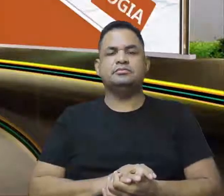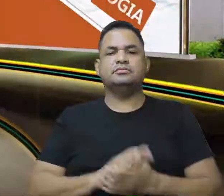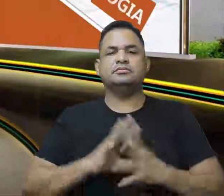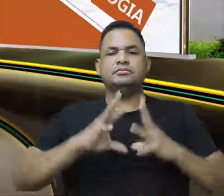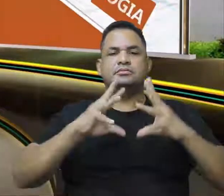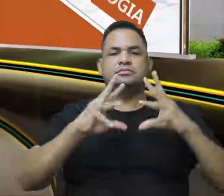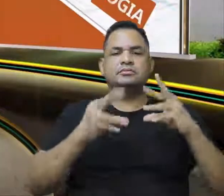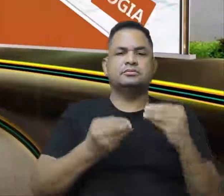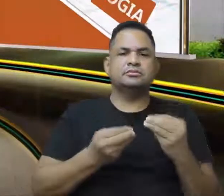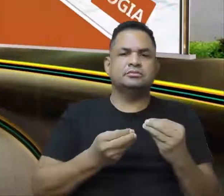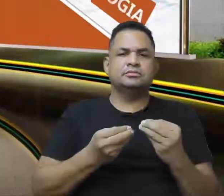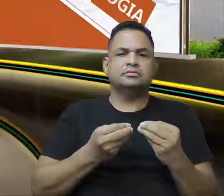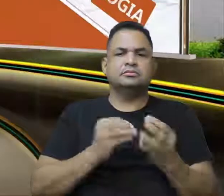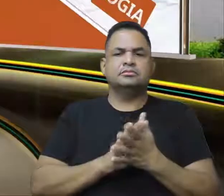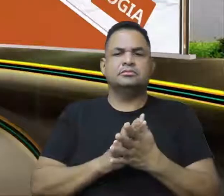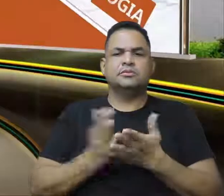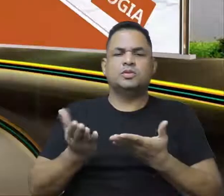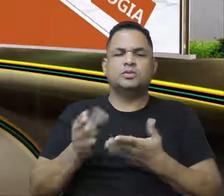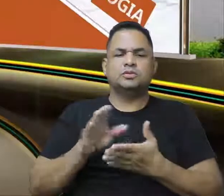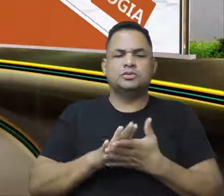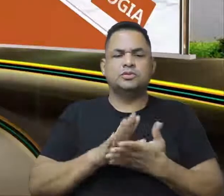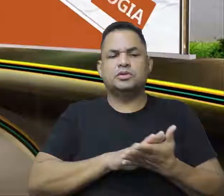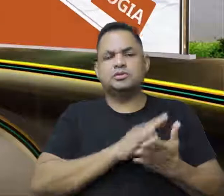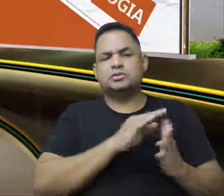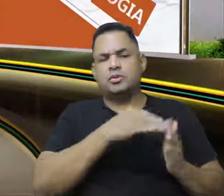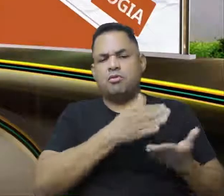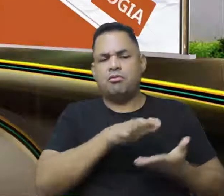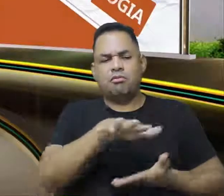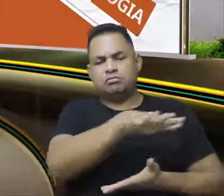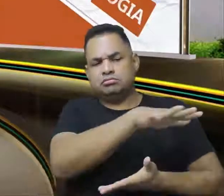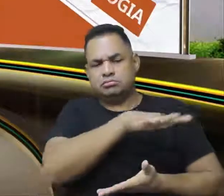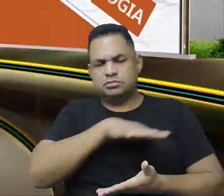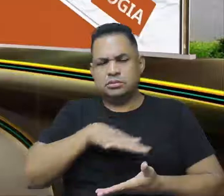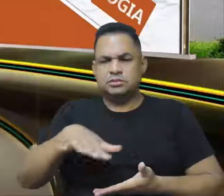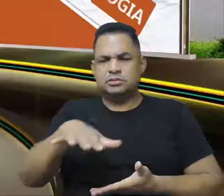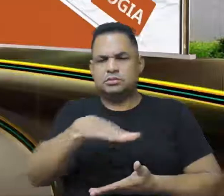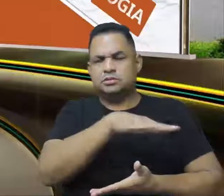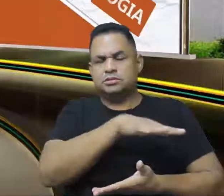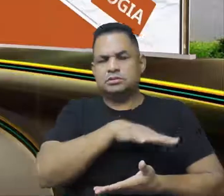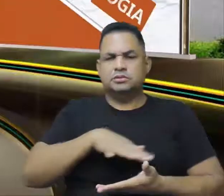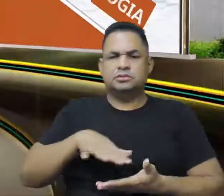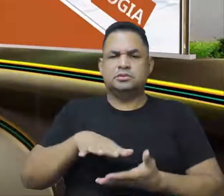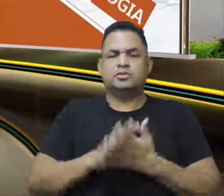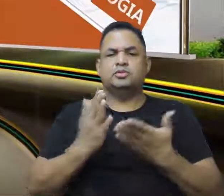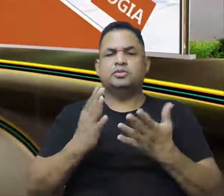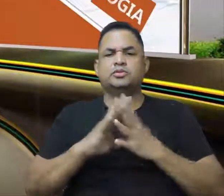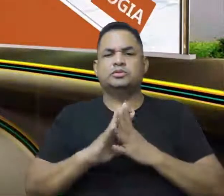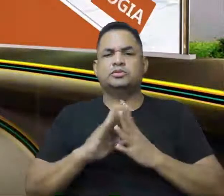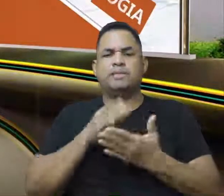todos os seus aspectos, tudo que permeia a cultura. Todo esse estudo do